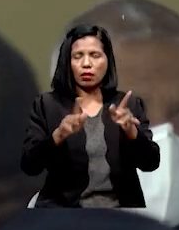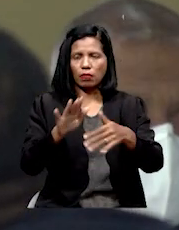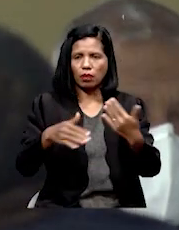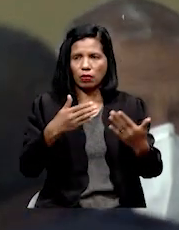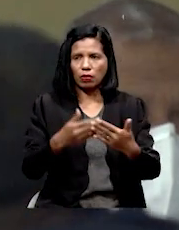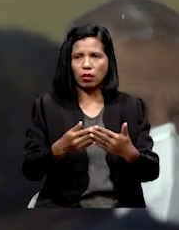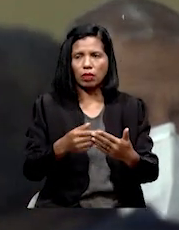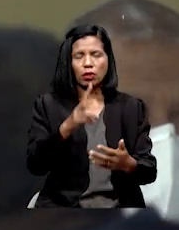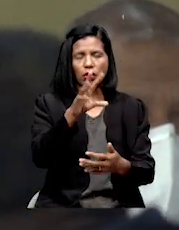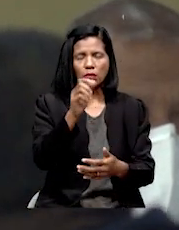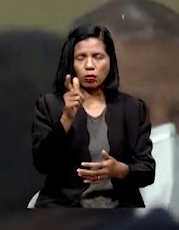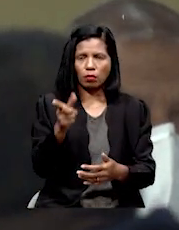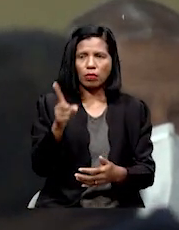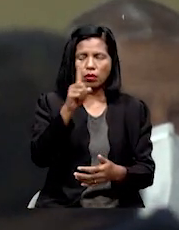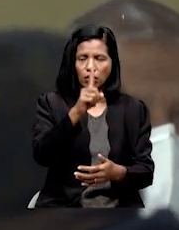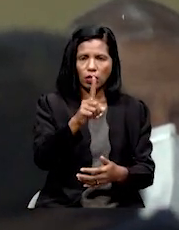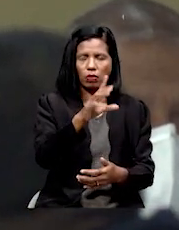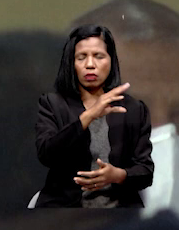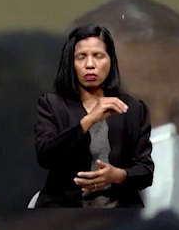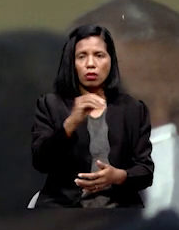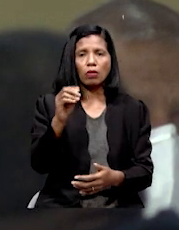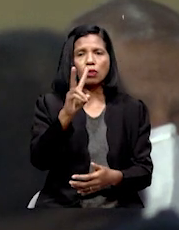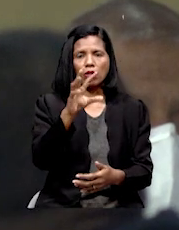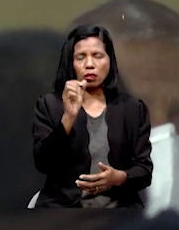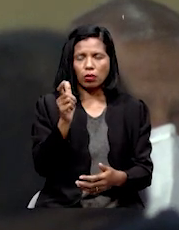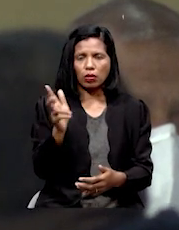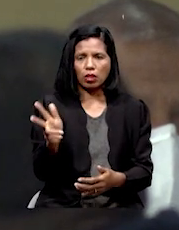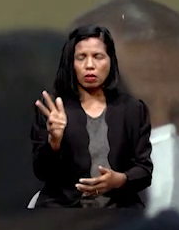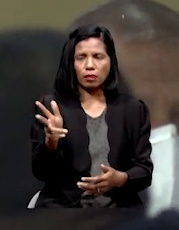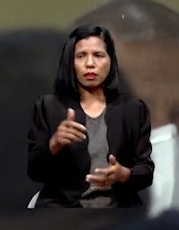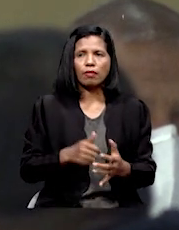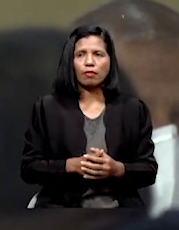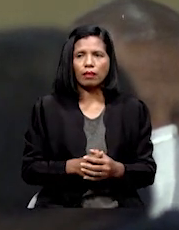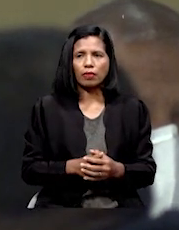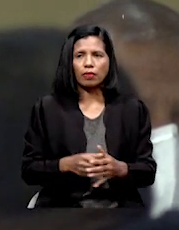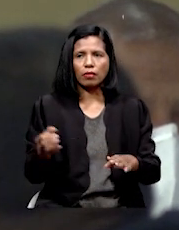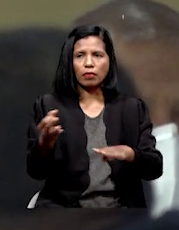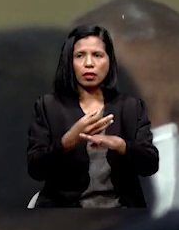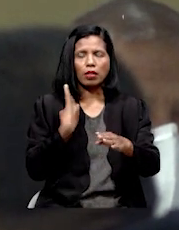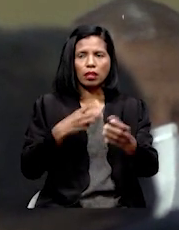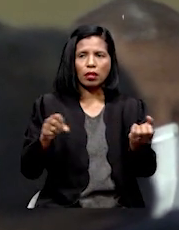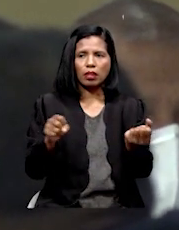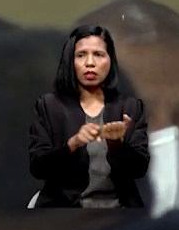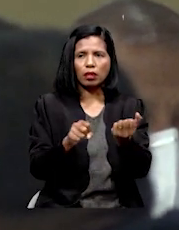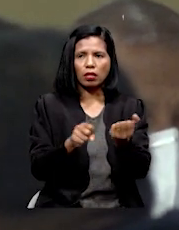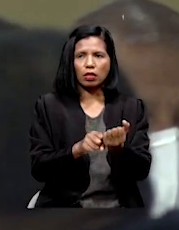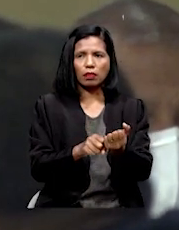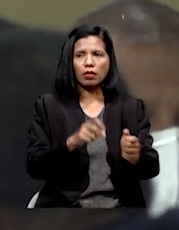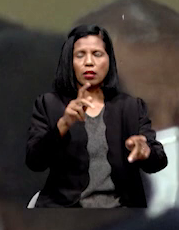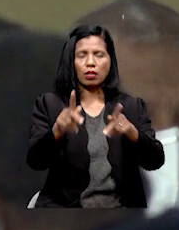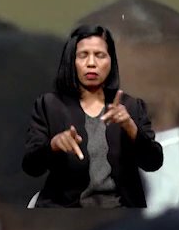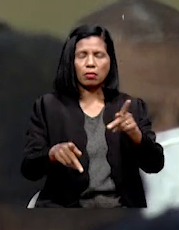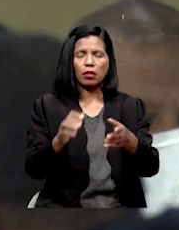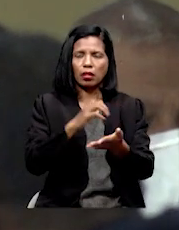entre 2021 e 2030, documento que pretende contribuir com medidas